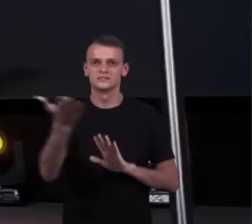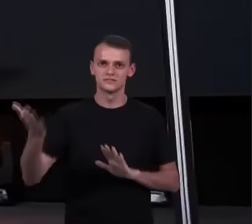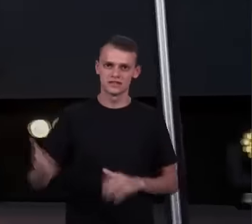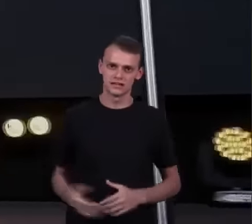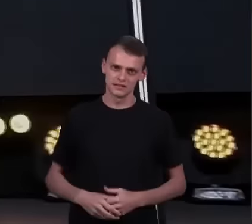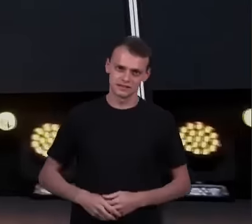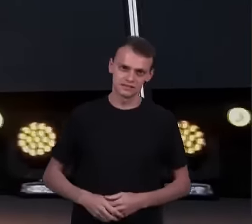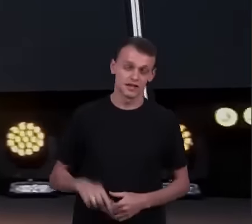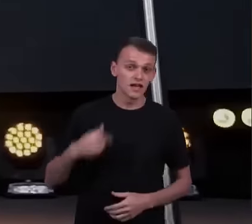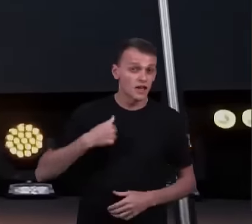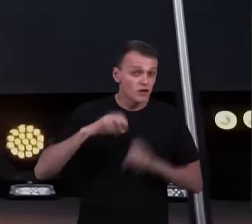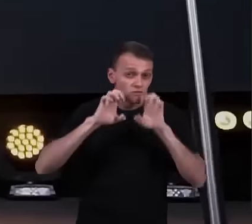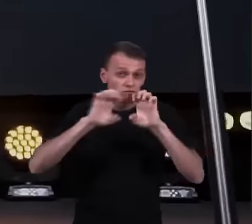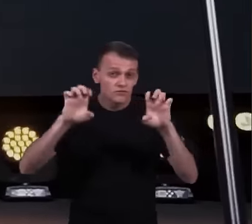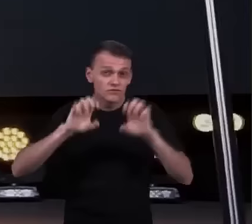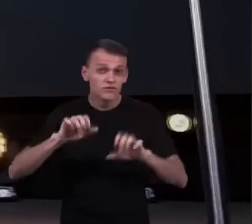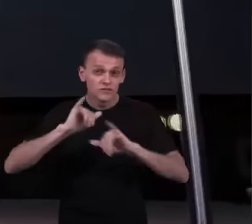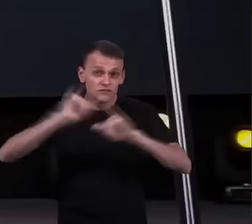e dizer a você